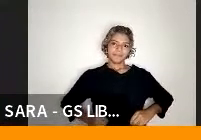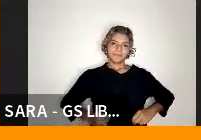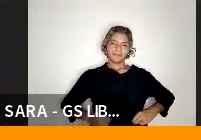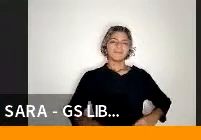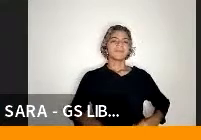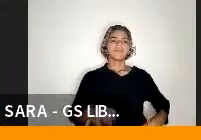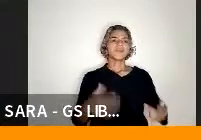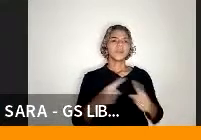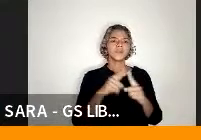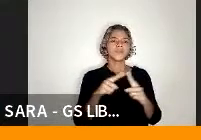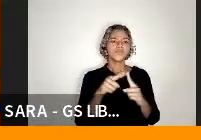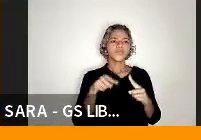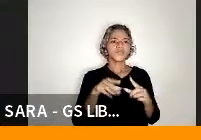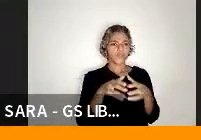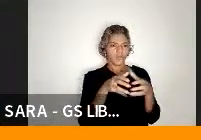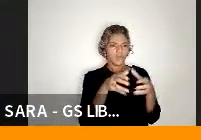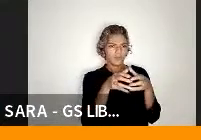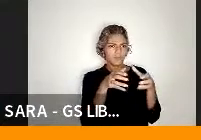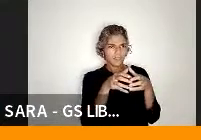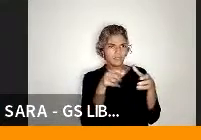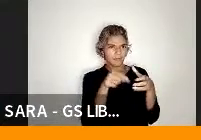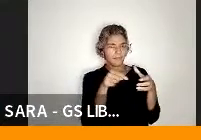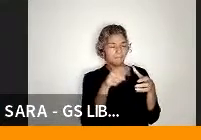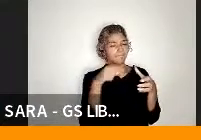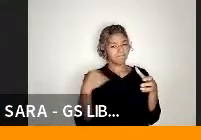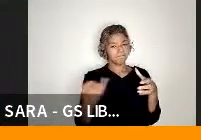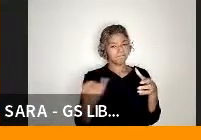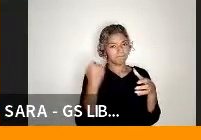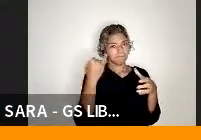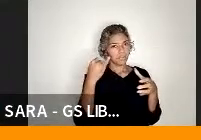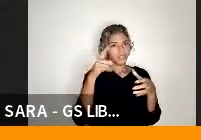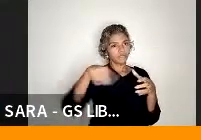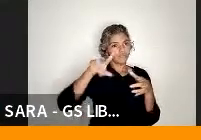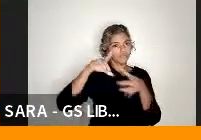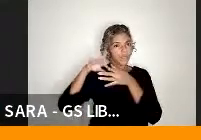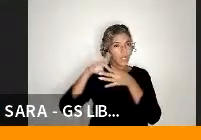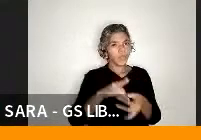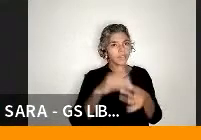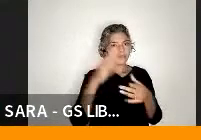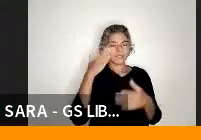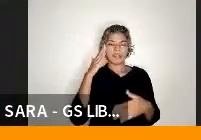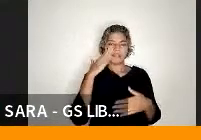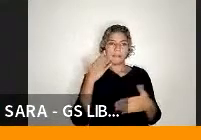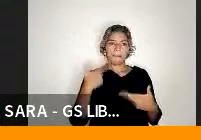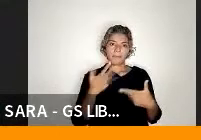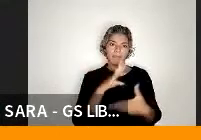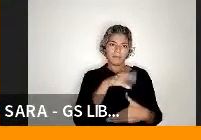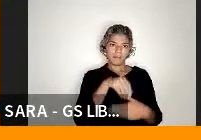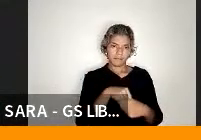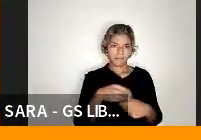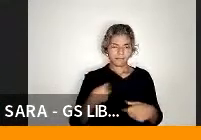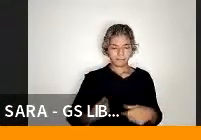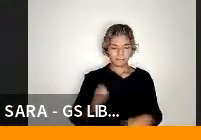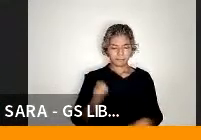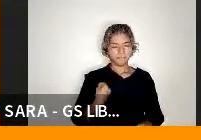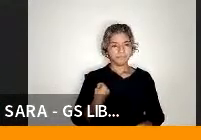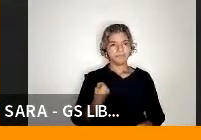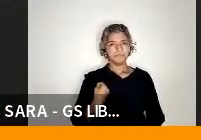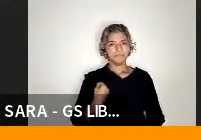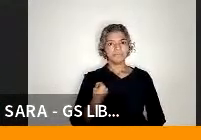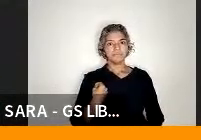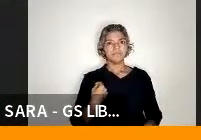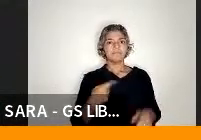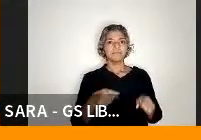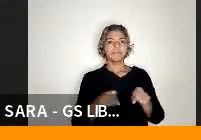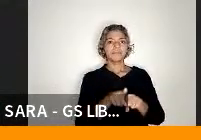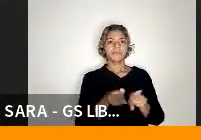da Fiocruz? Né? Achei importante fazer essa contextualização sobre a minha participação, mas a gente tem outras tantas pautas